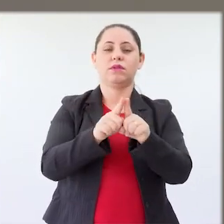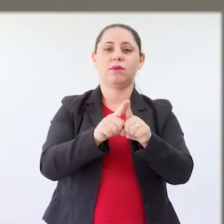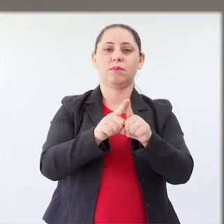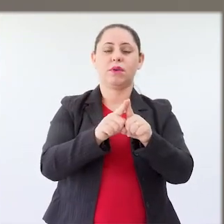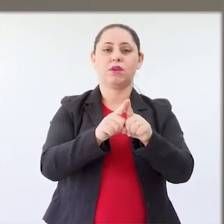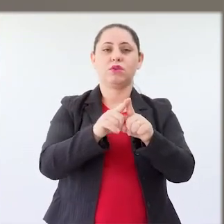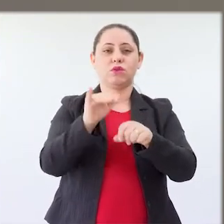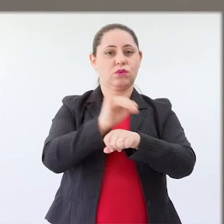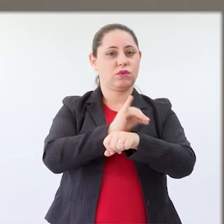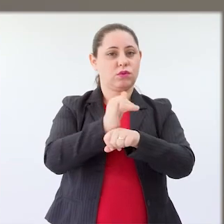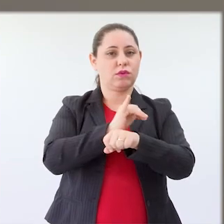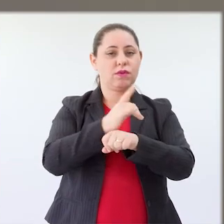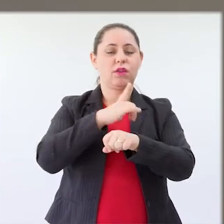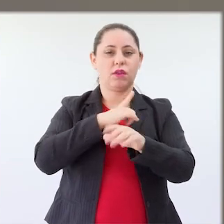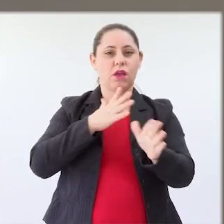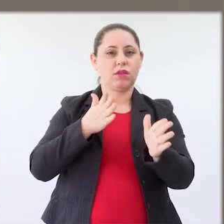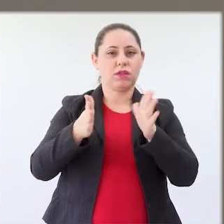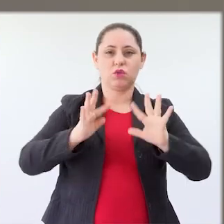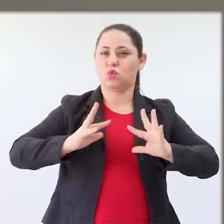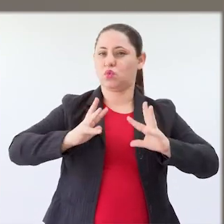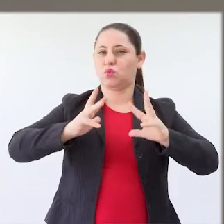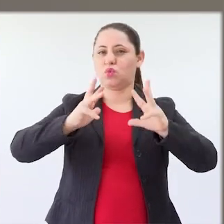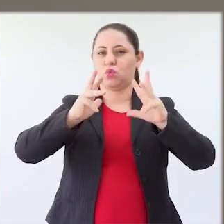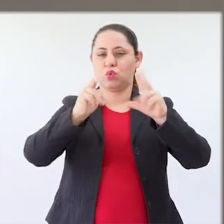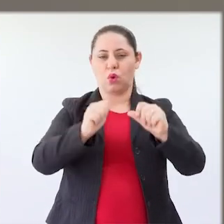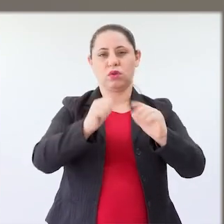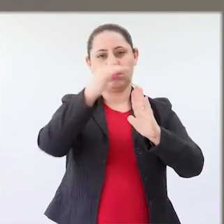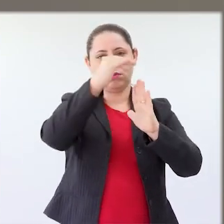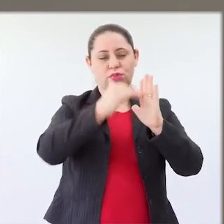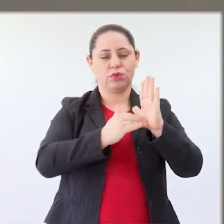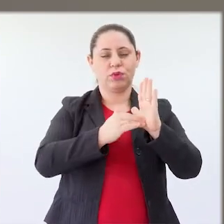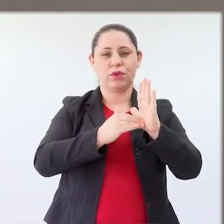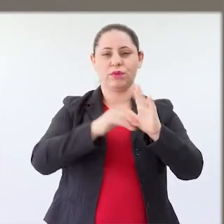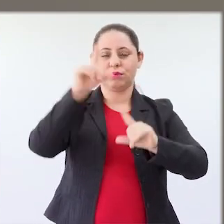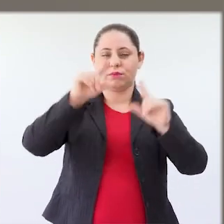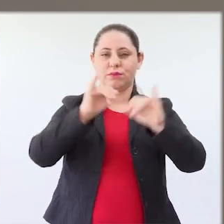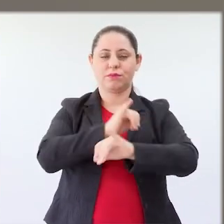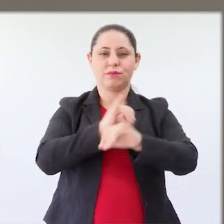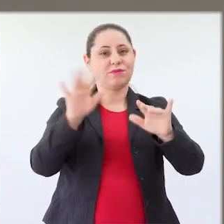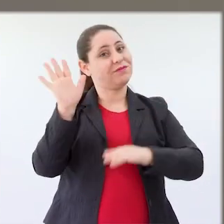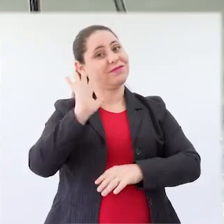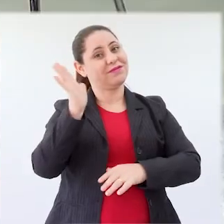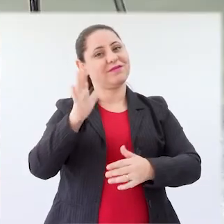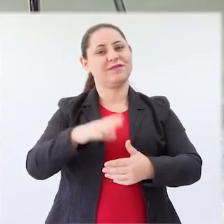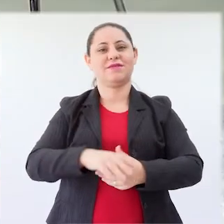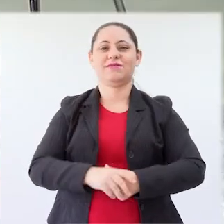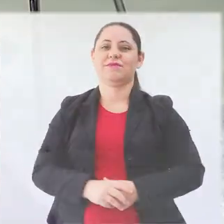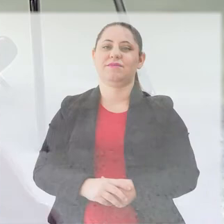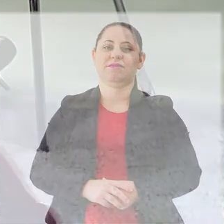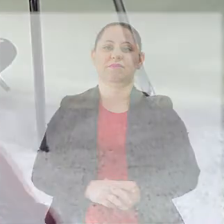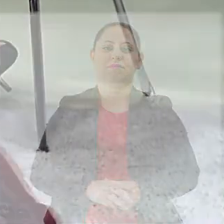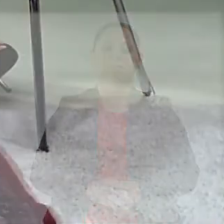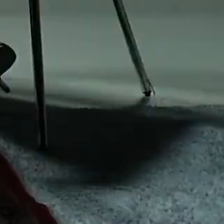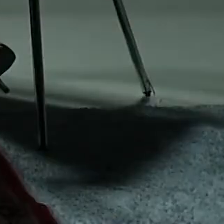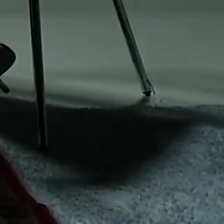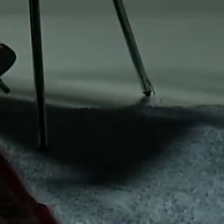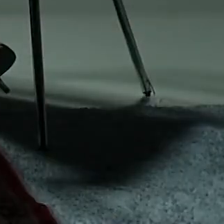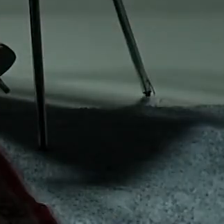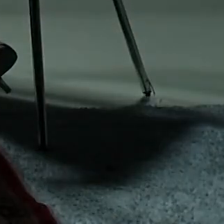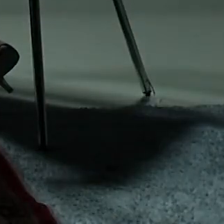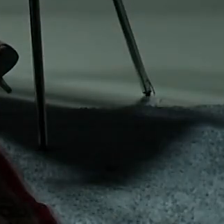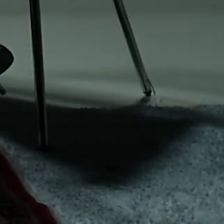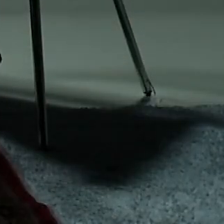Assembleia ou pelo canal no YouTube. E você terá acesso a todas as edições do nosso programa. Tchau!